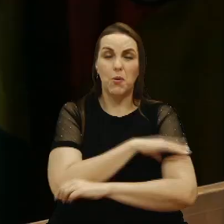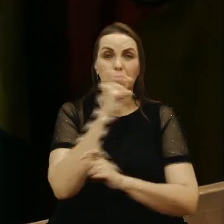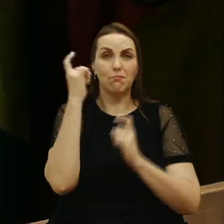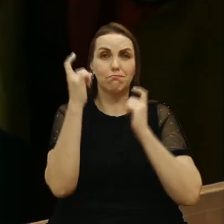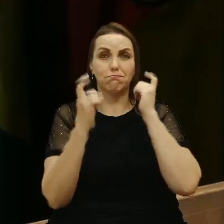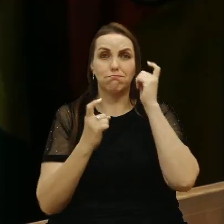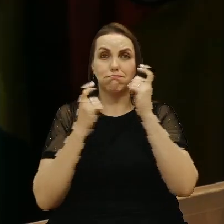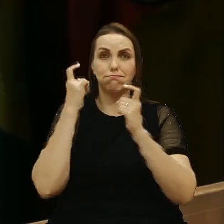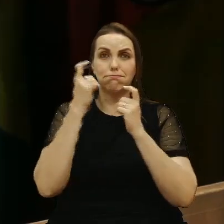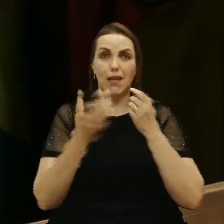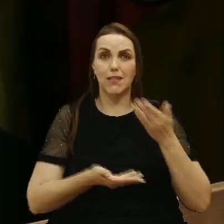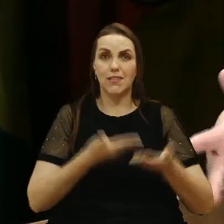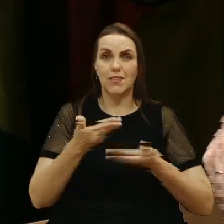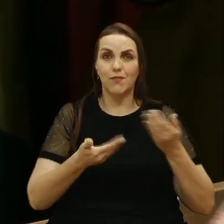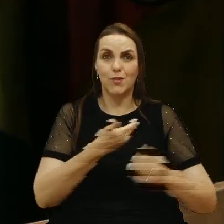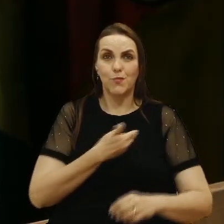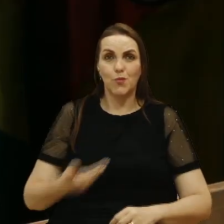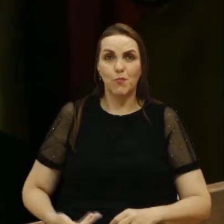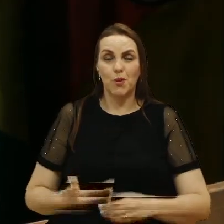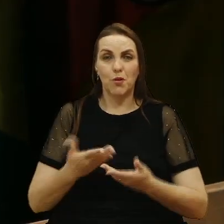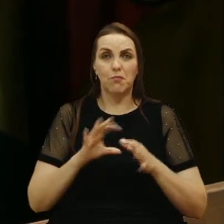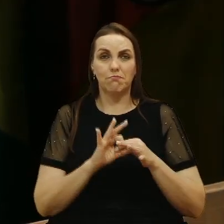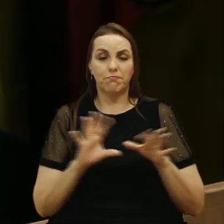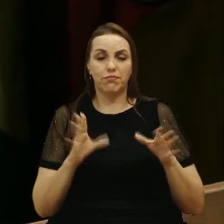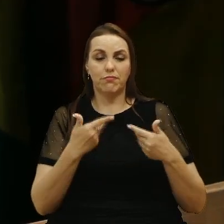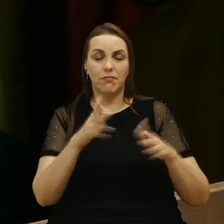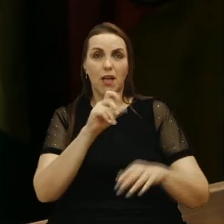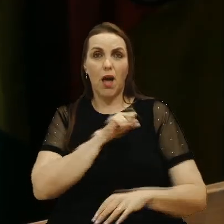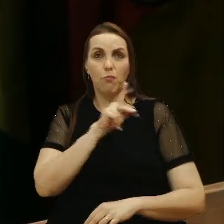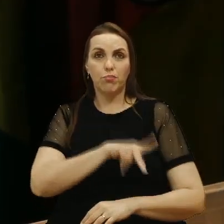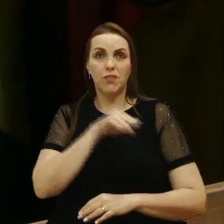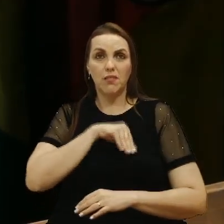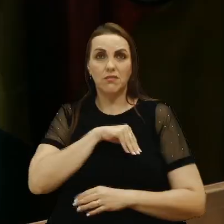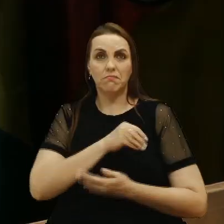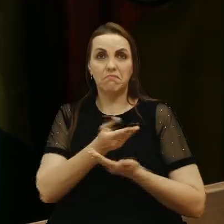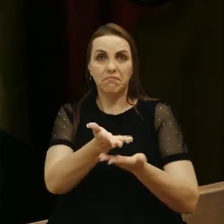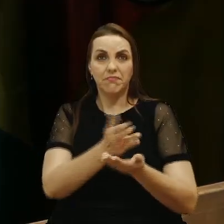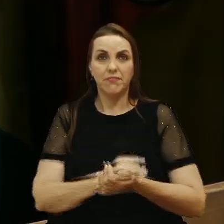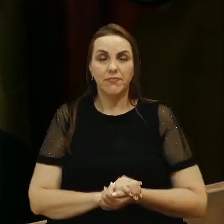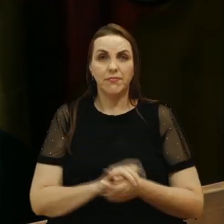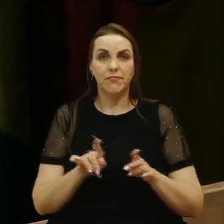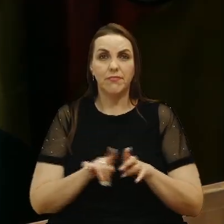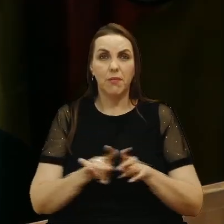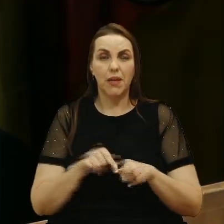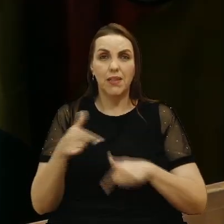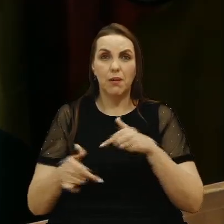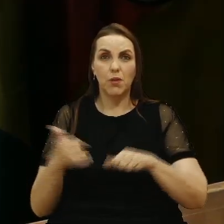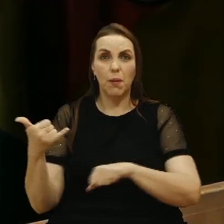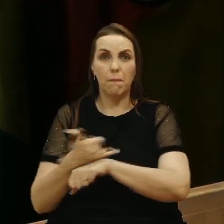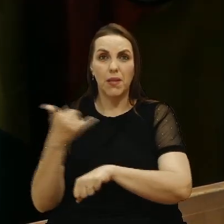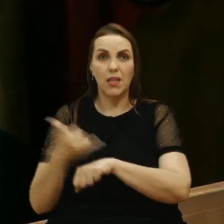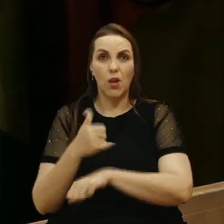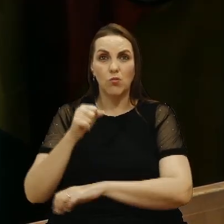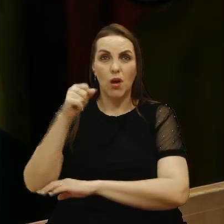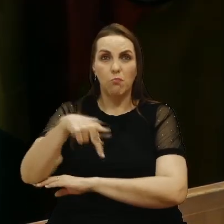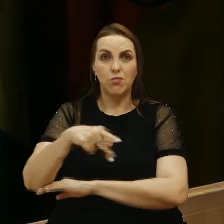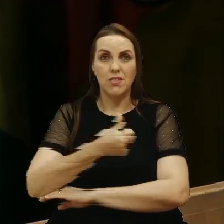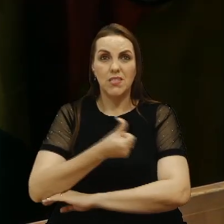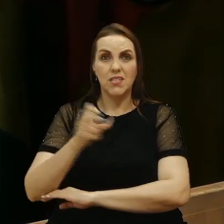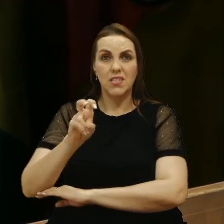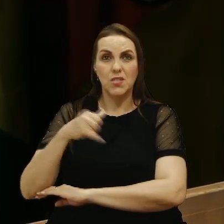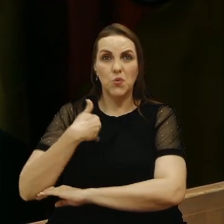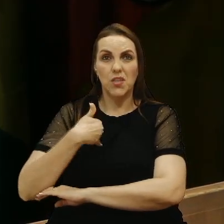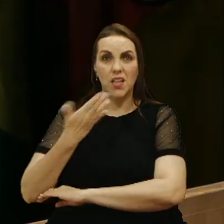com o serviço público, quebra a mão da sua aposentadoria. Que faça igual um trabalhador metalúrgico que se aposenta com 65